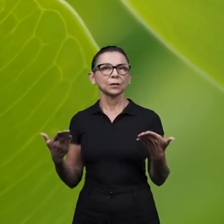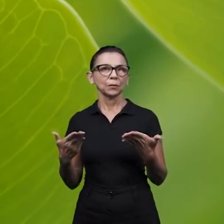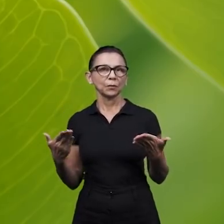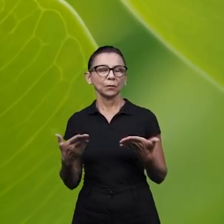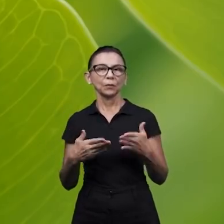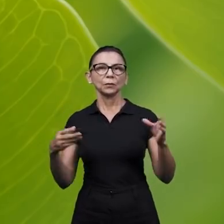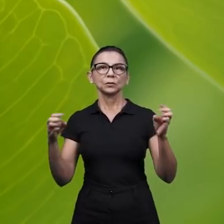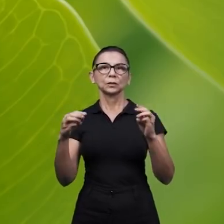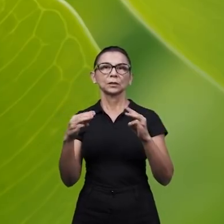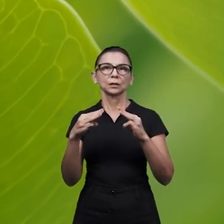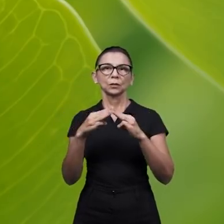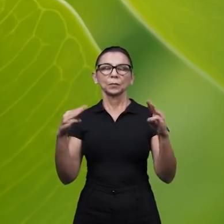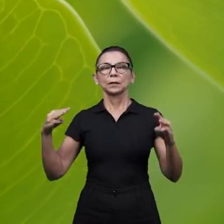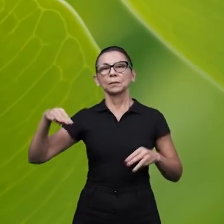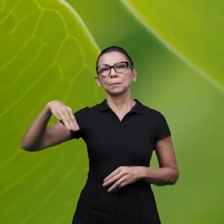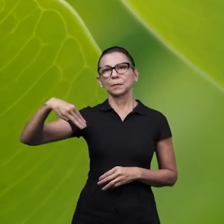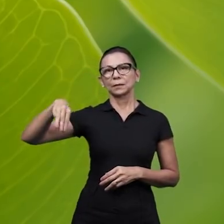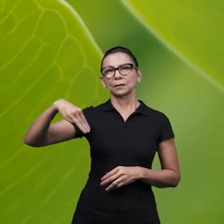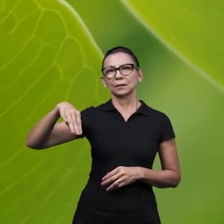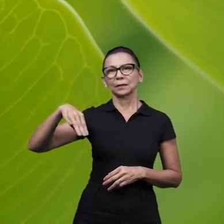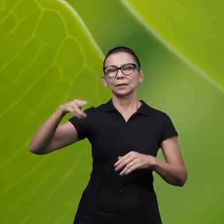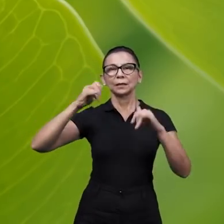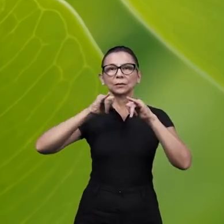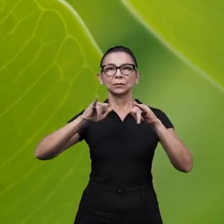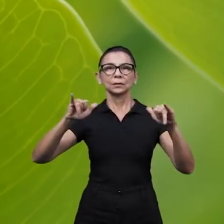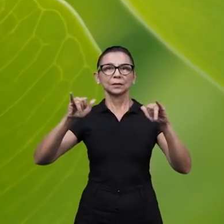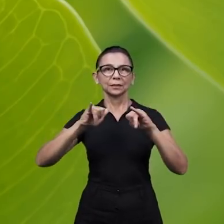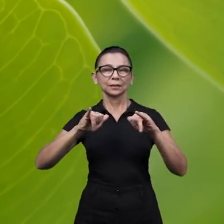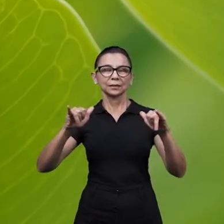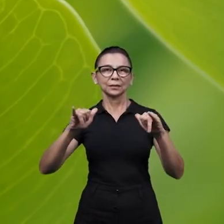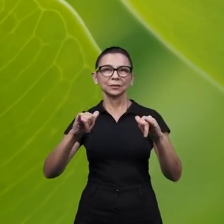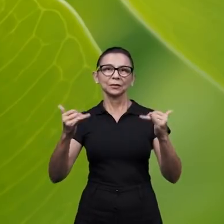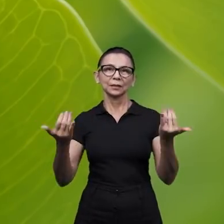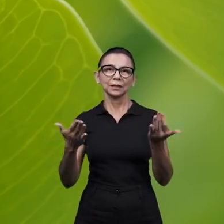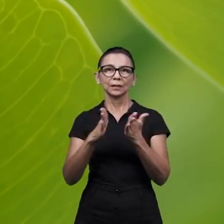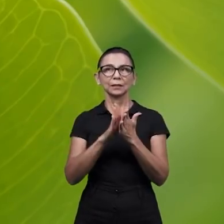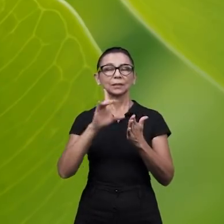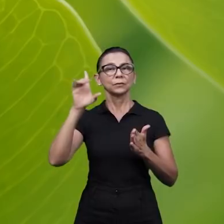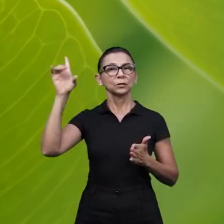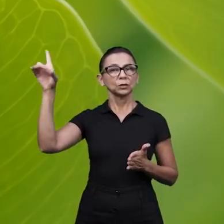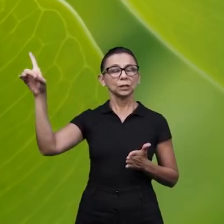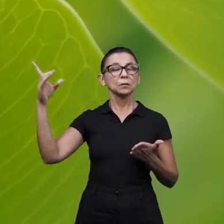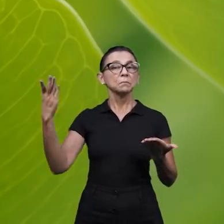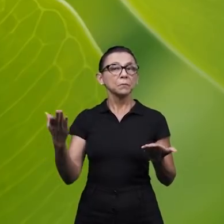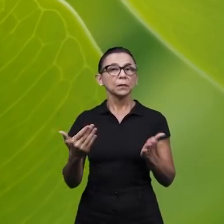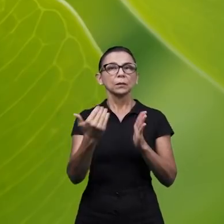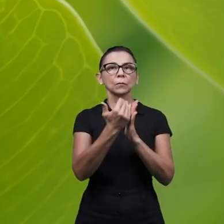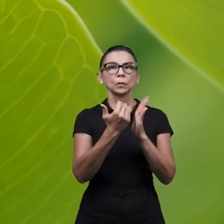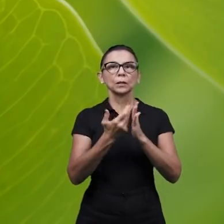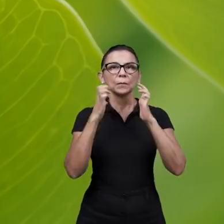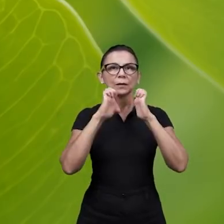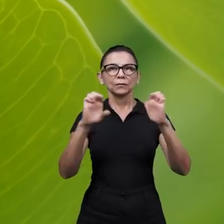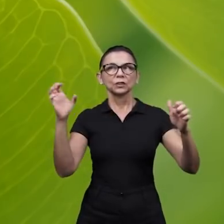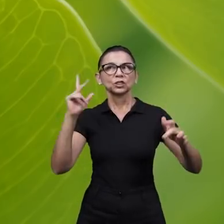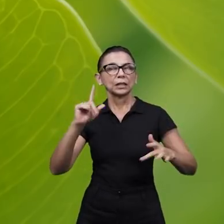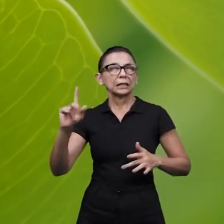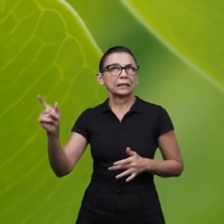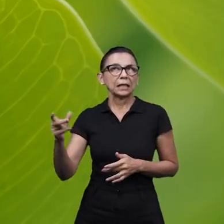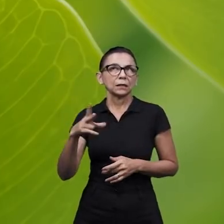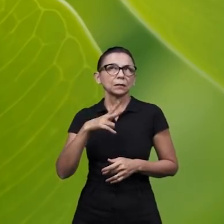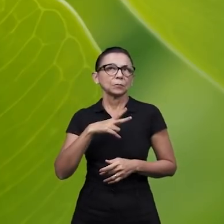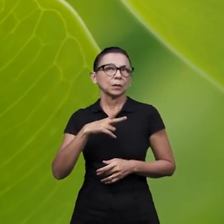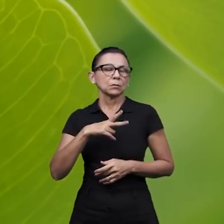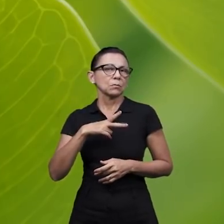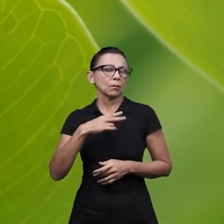do Maranhão de Marataízes, anunciando a palavra do Senhor. Eu gostaria de falar o que o programa Anunciando o Evangelho Eterno representa para mim. Para mim tem sido uma